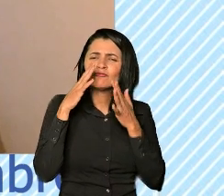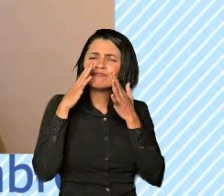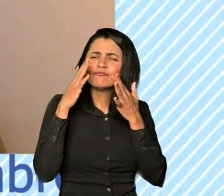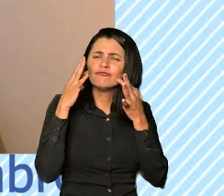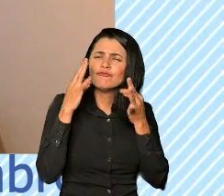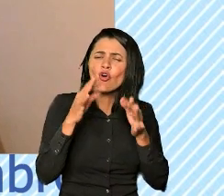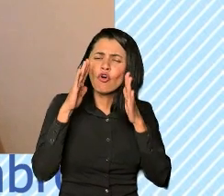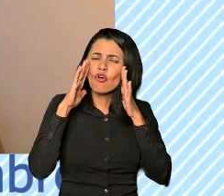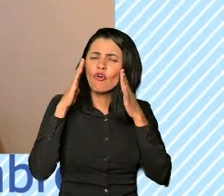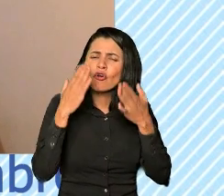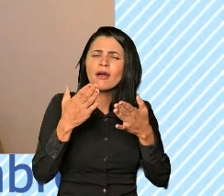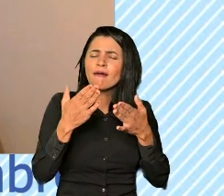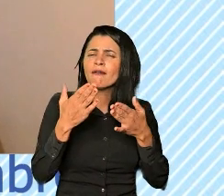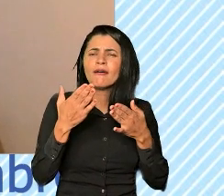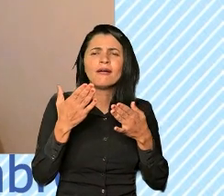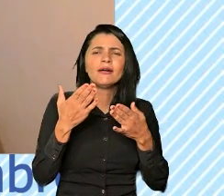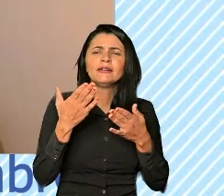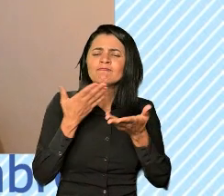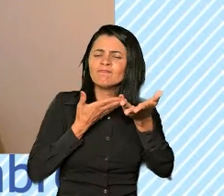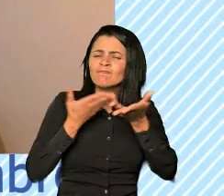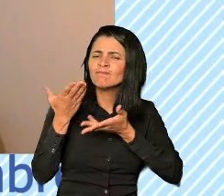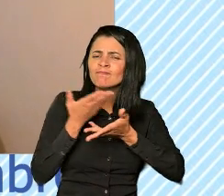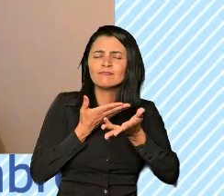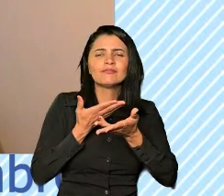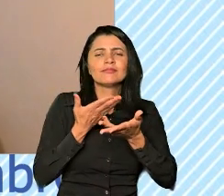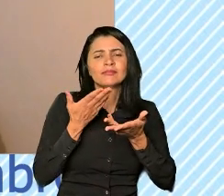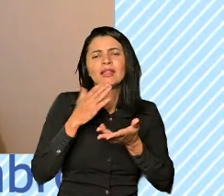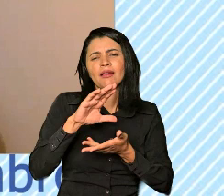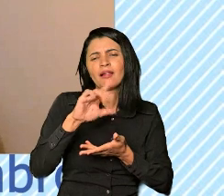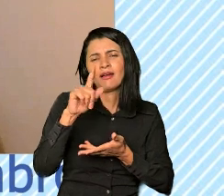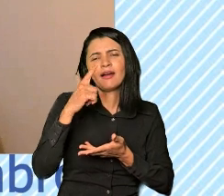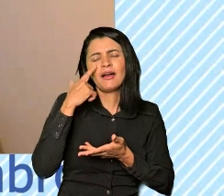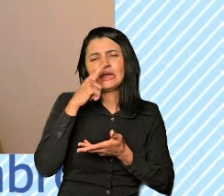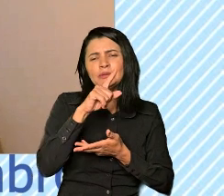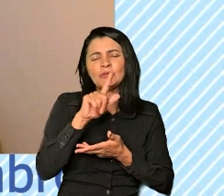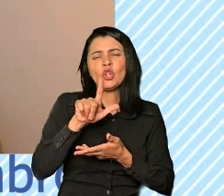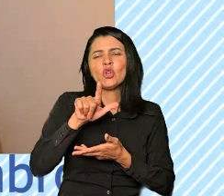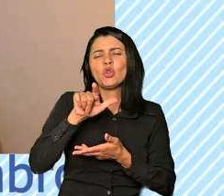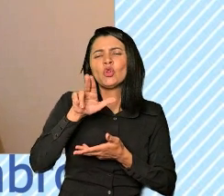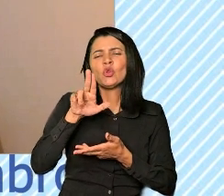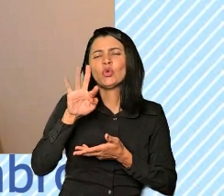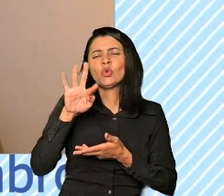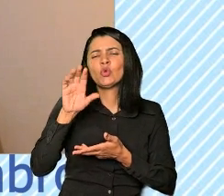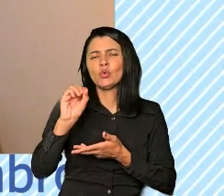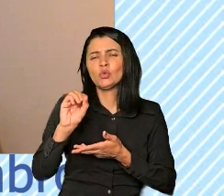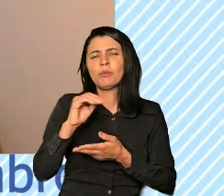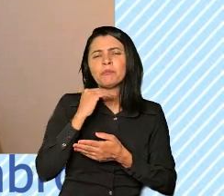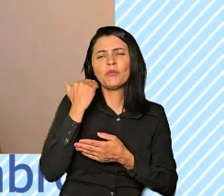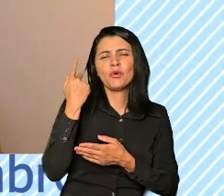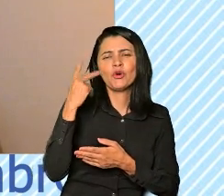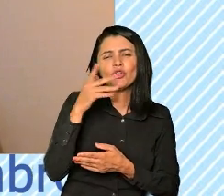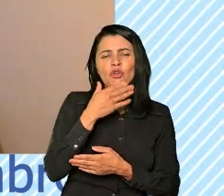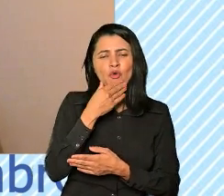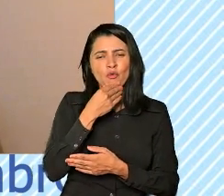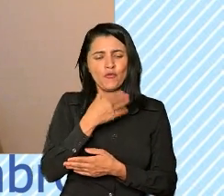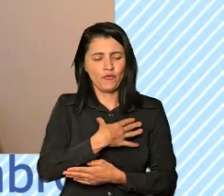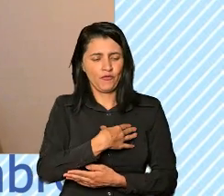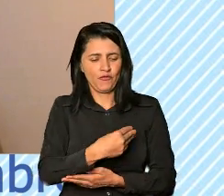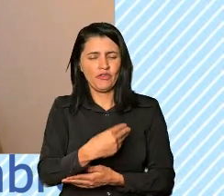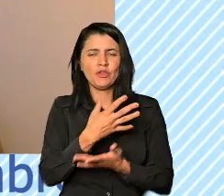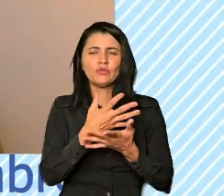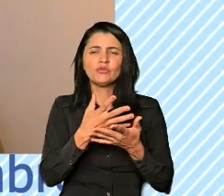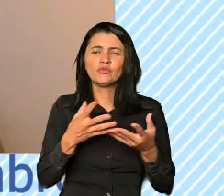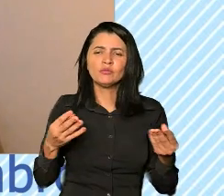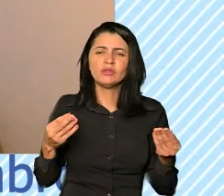fixada, tão envolvida, e claro, no luto pela morte do filho dela, pelo desaparecimento na época.